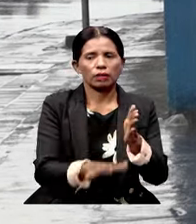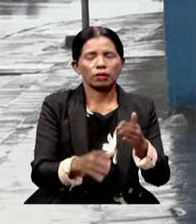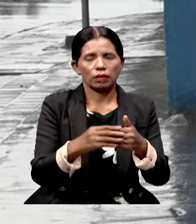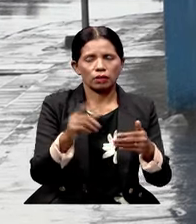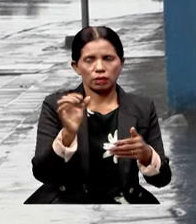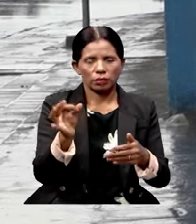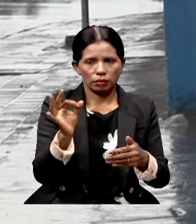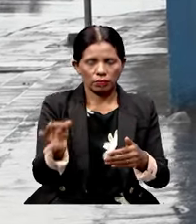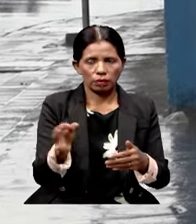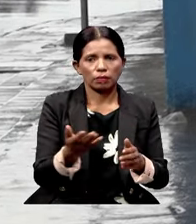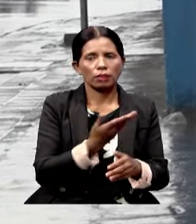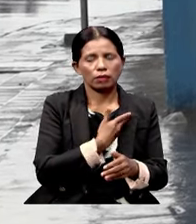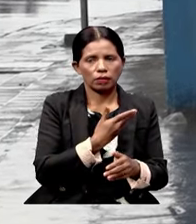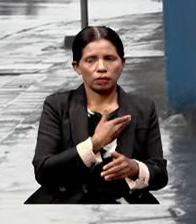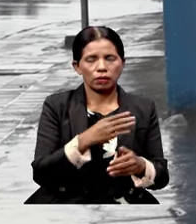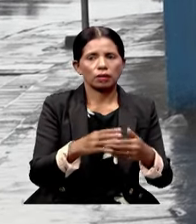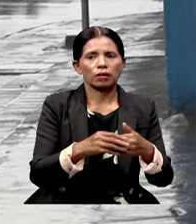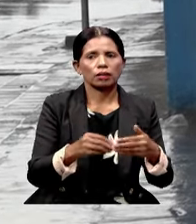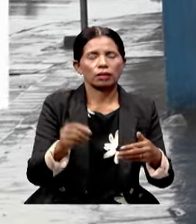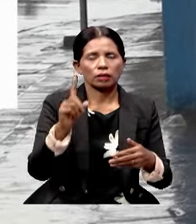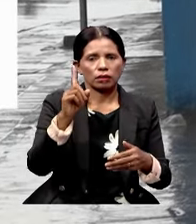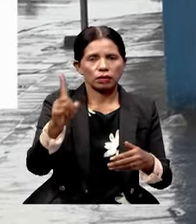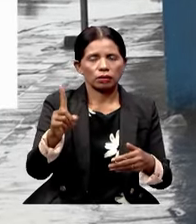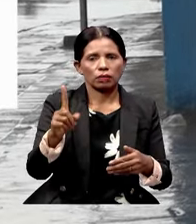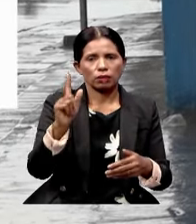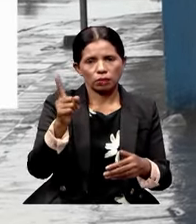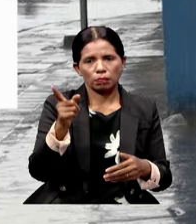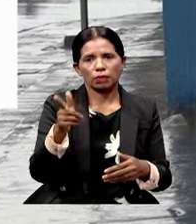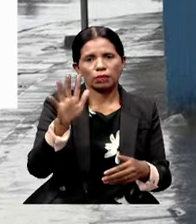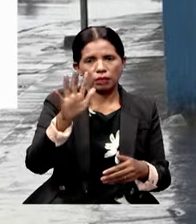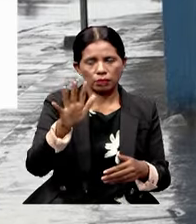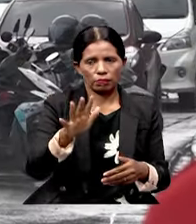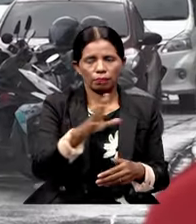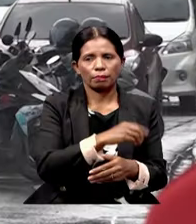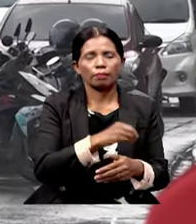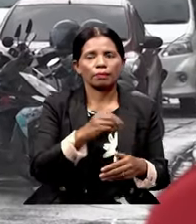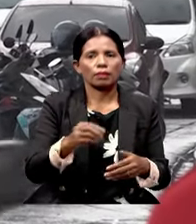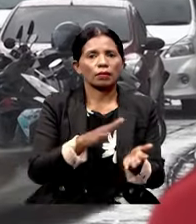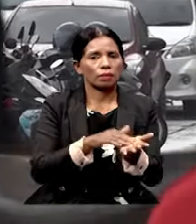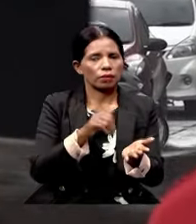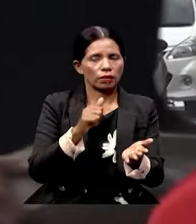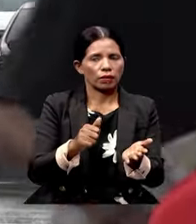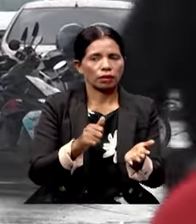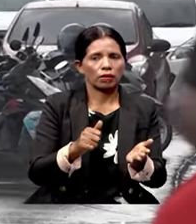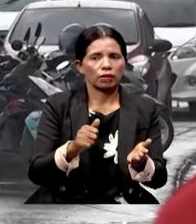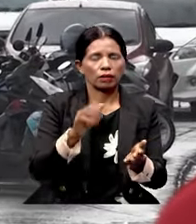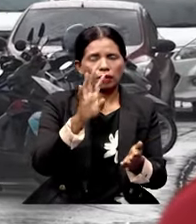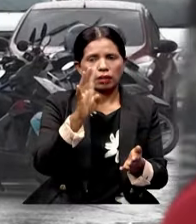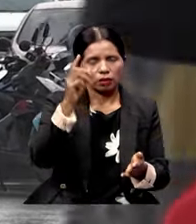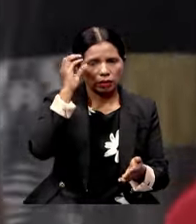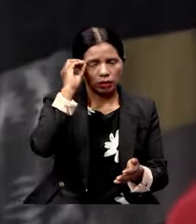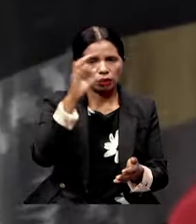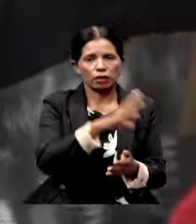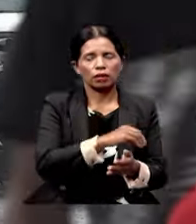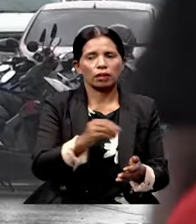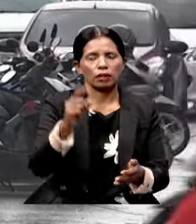nulu no folin as liu mak dolar ida centavus ronu resen lima. Manteiga miligrama atus rua lima nulu folin kik